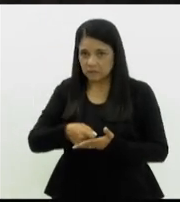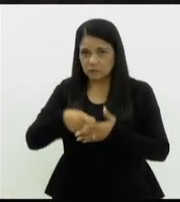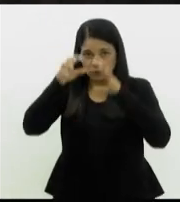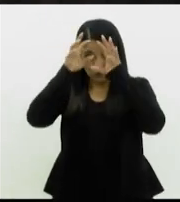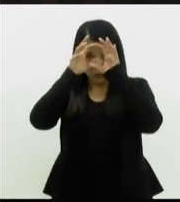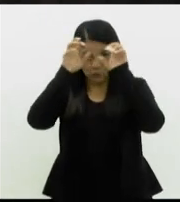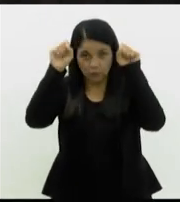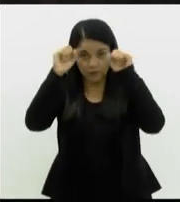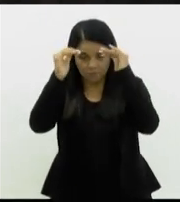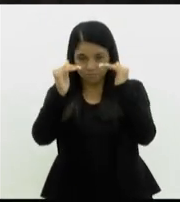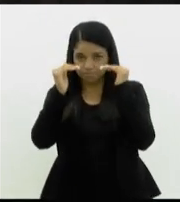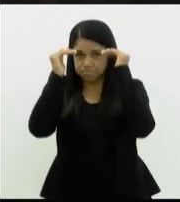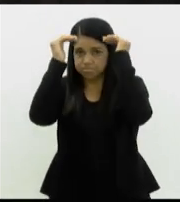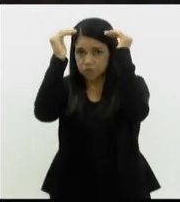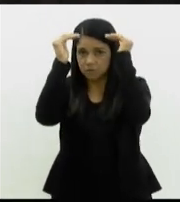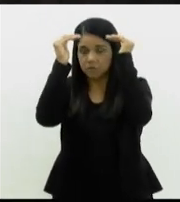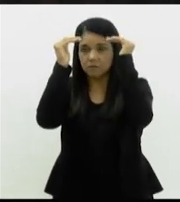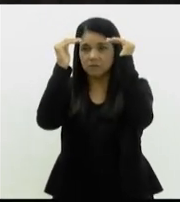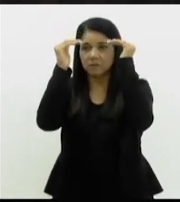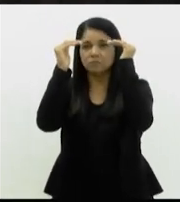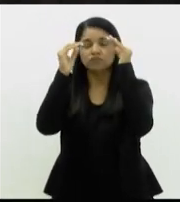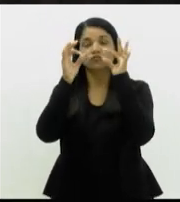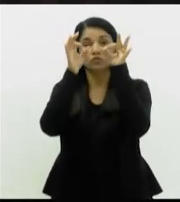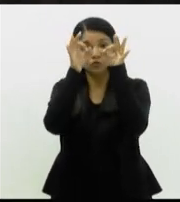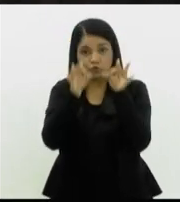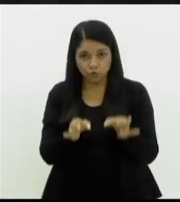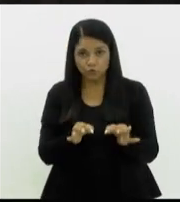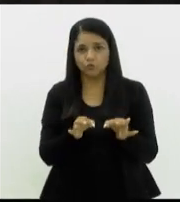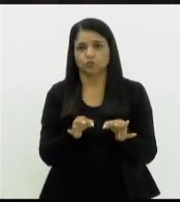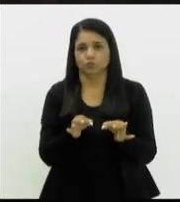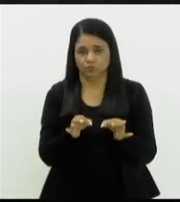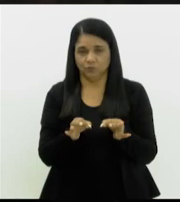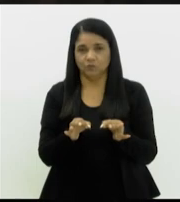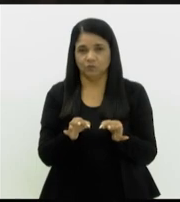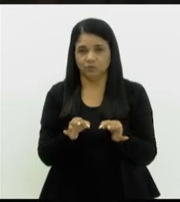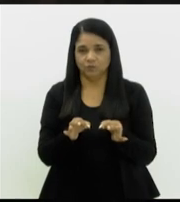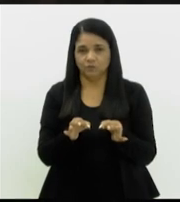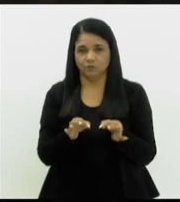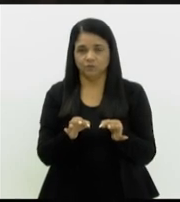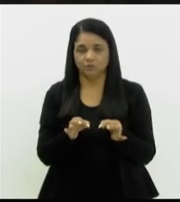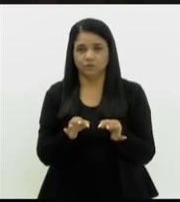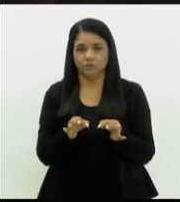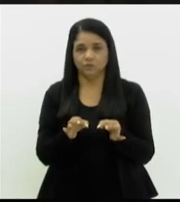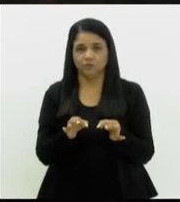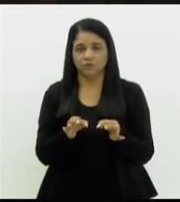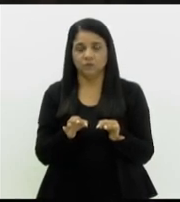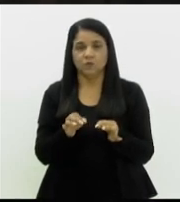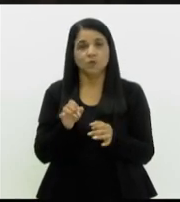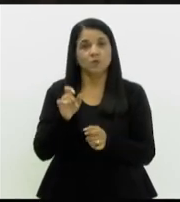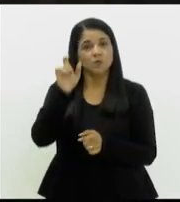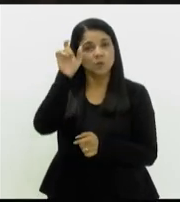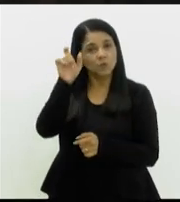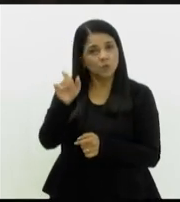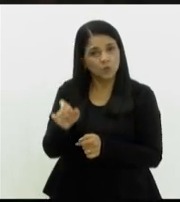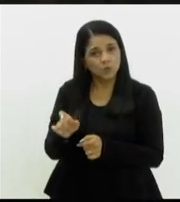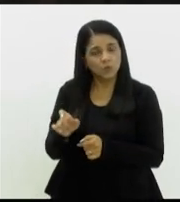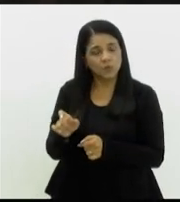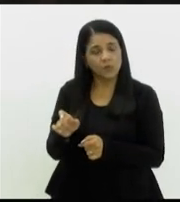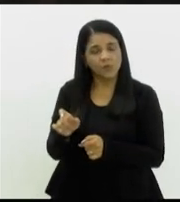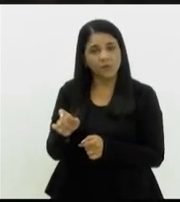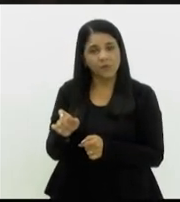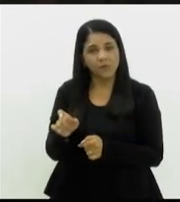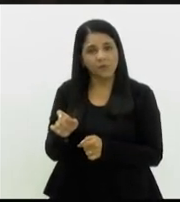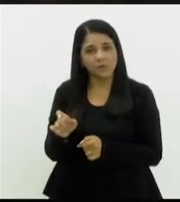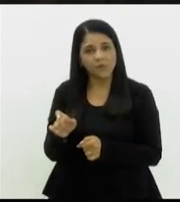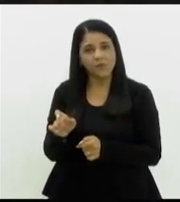Supremo, injusta e correta, de que se o contribuinte